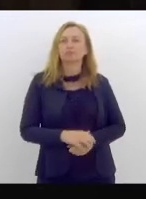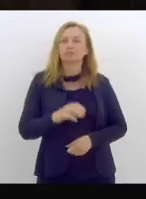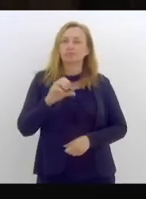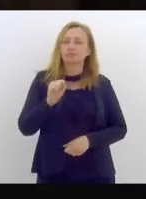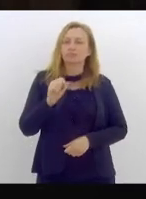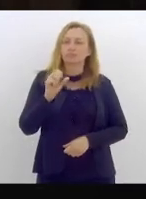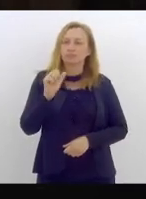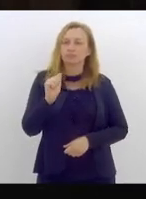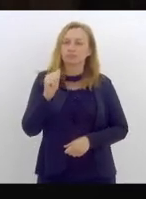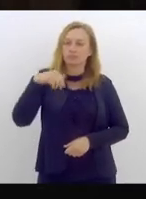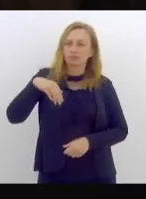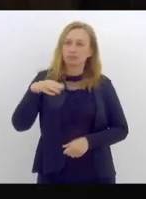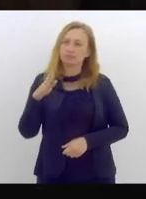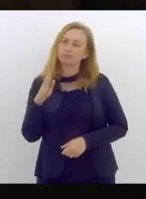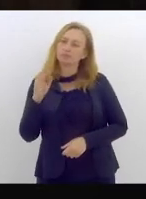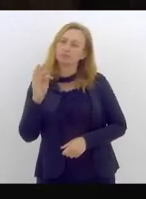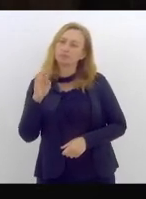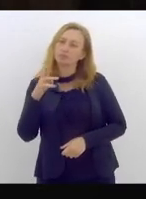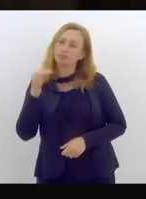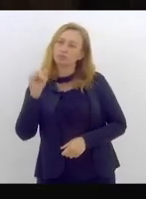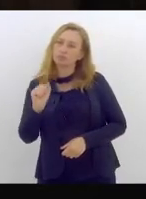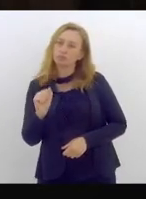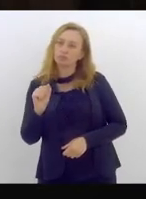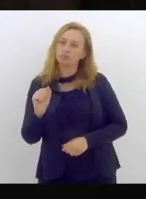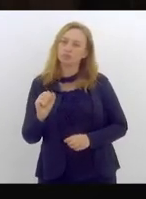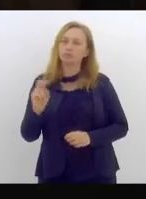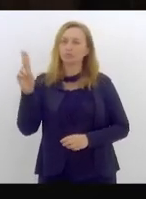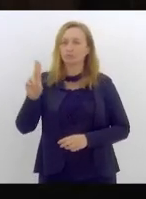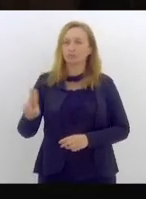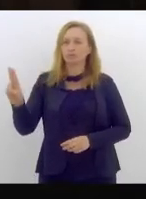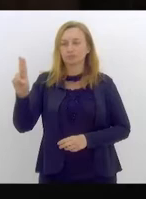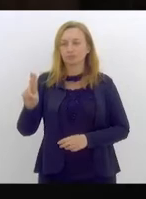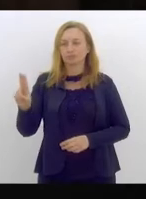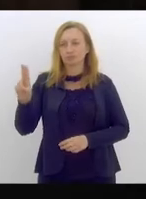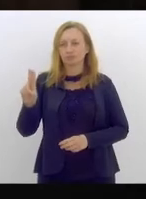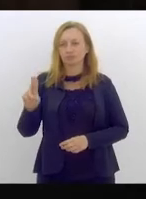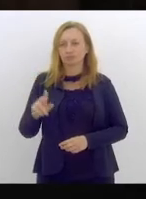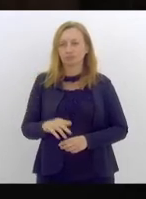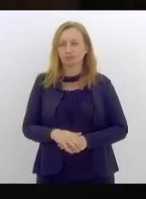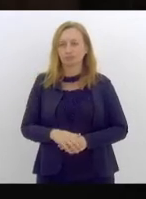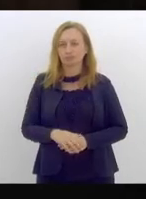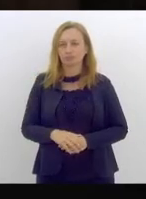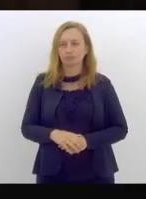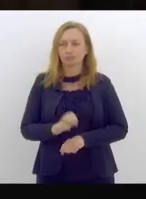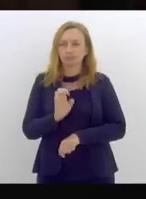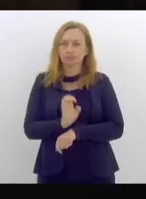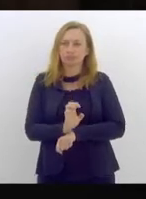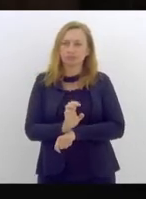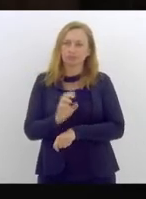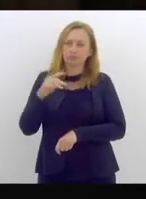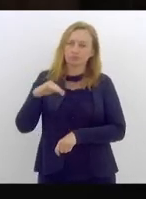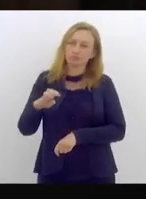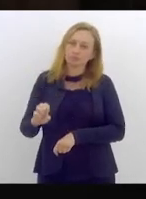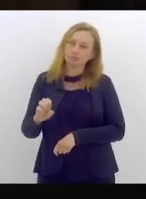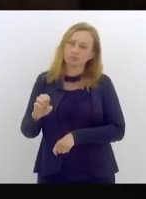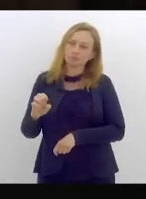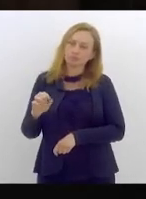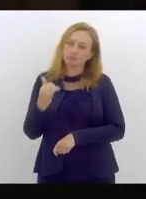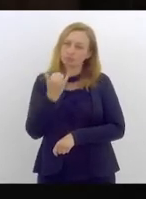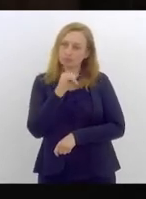sambódromo a Universidade do Estado do Norte Fluminense